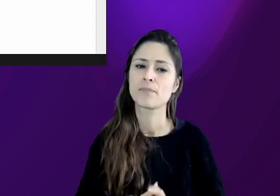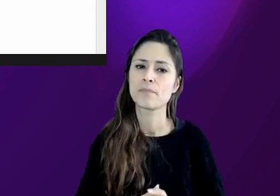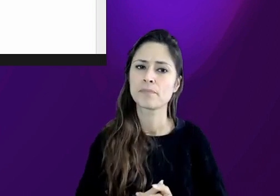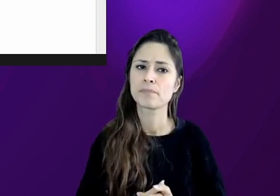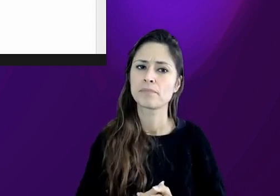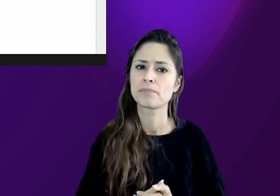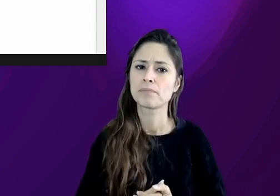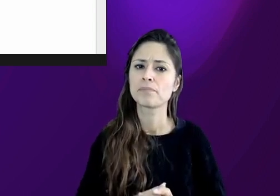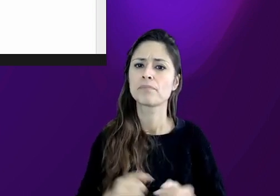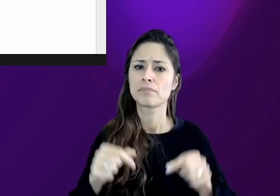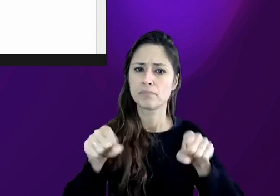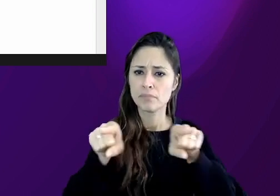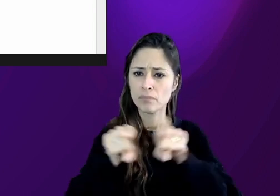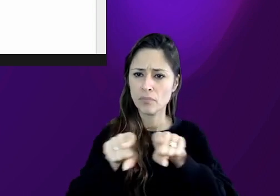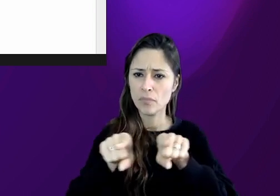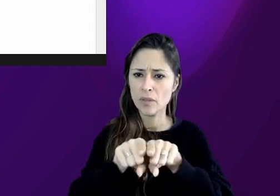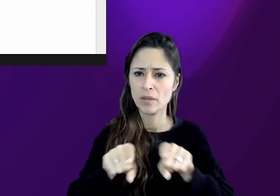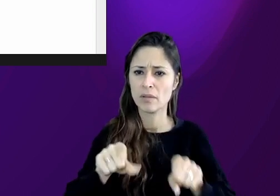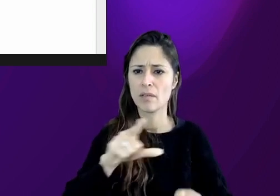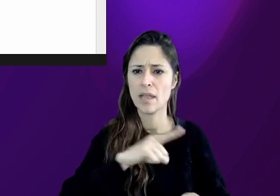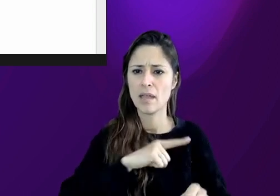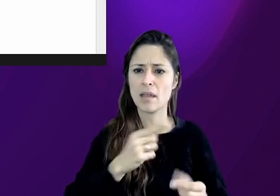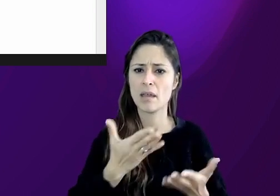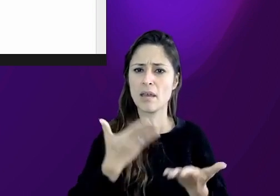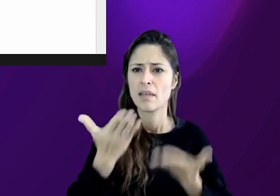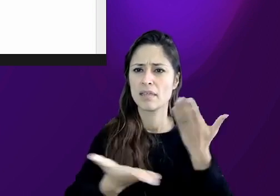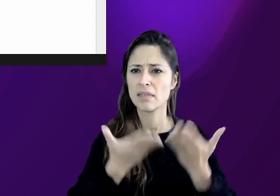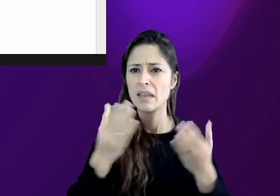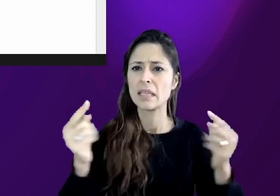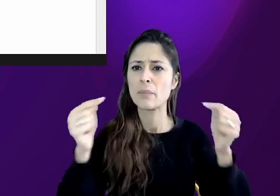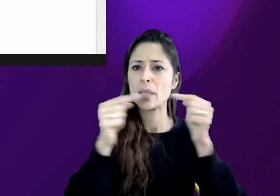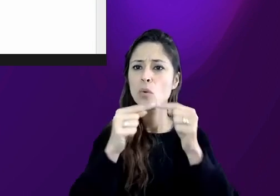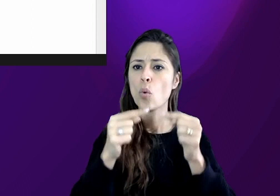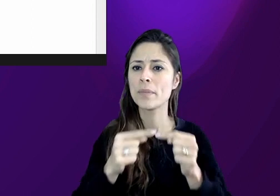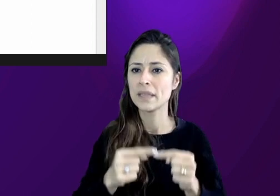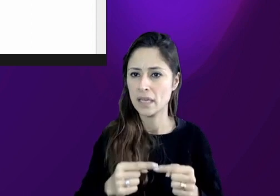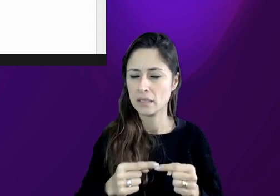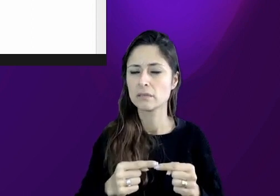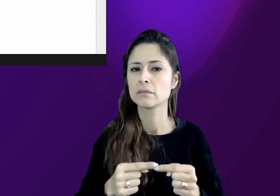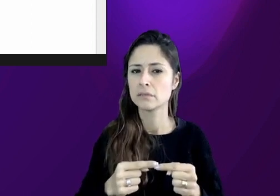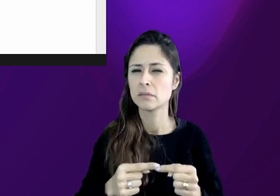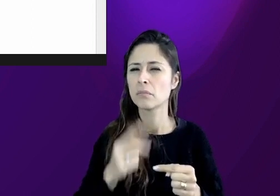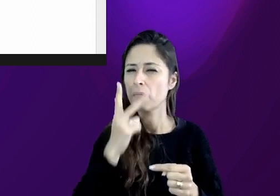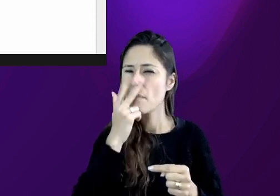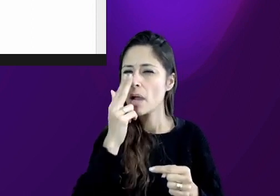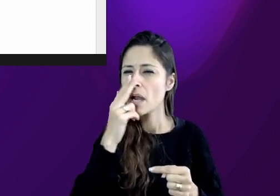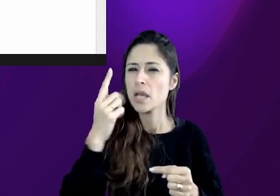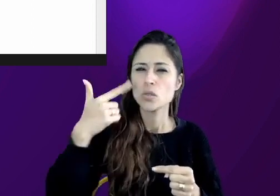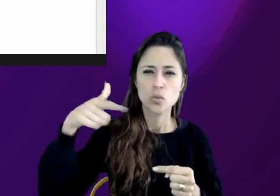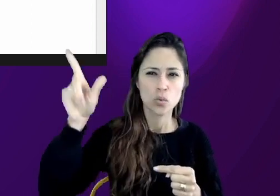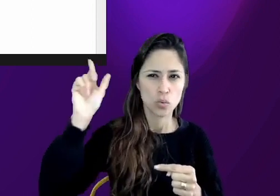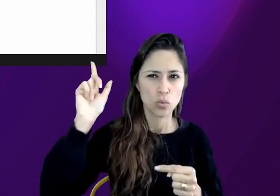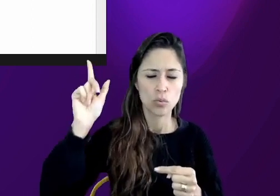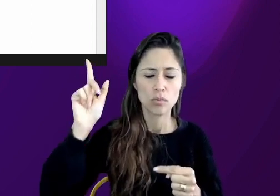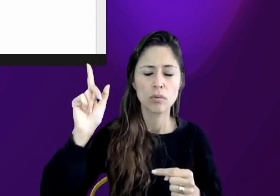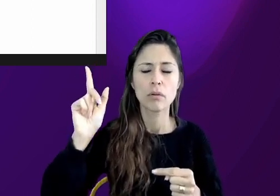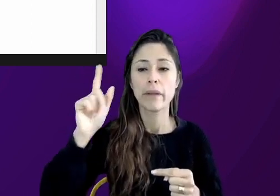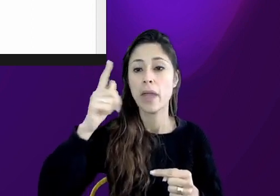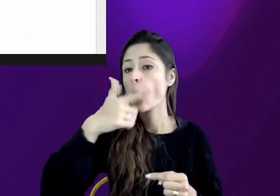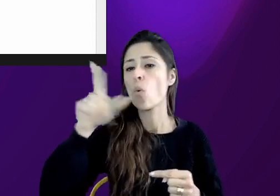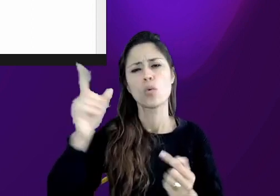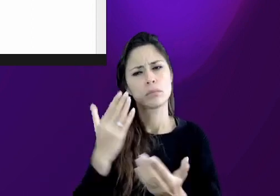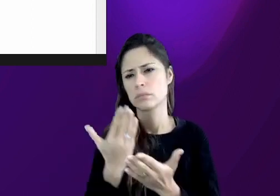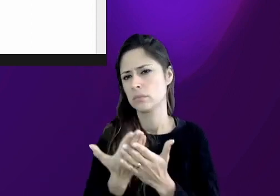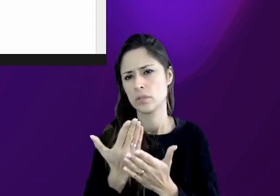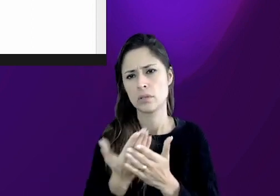Aqui, né, é um tratamento combinado que a gente tem, meio parecido. Então, aqui é um outro estudo que avalia,